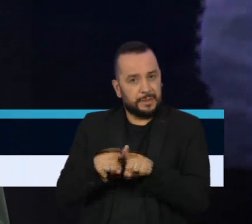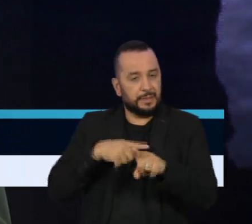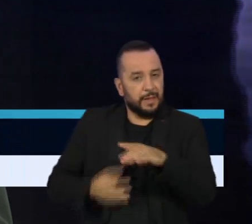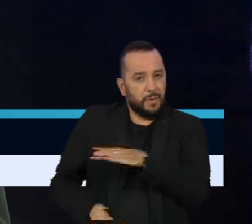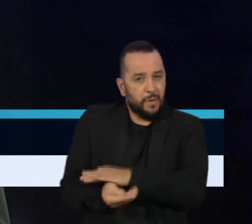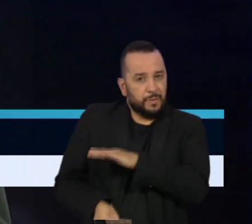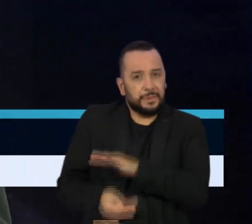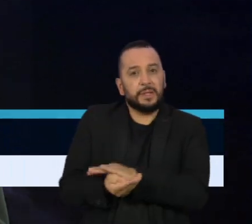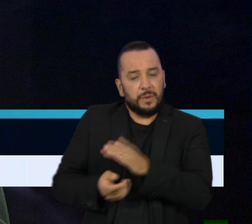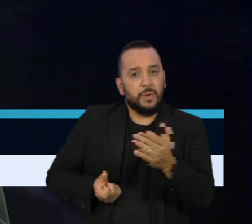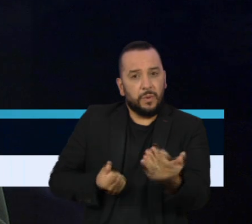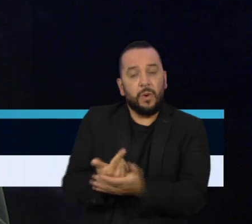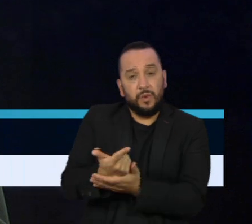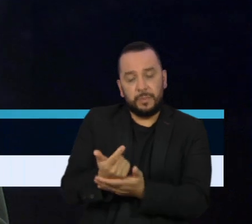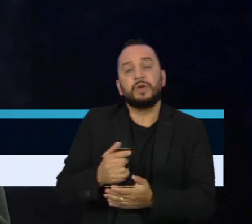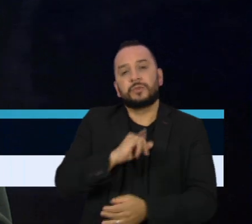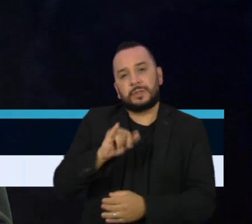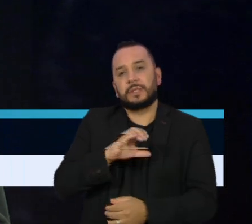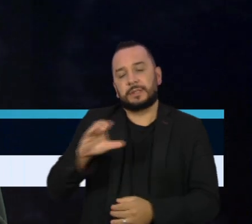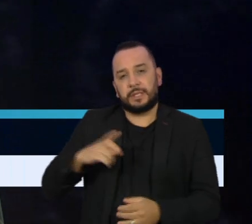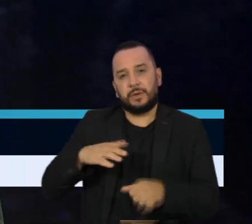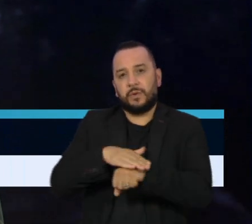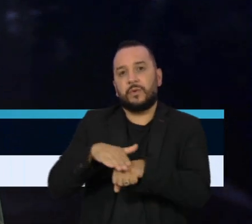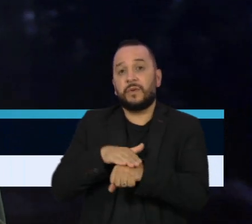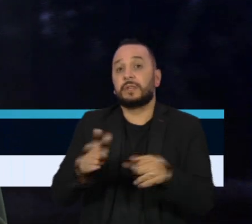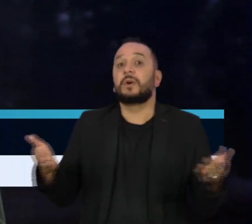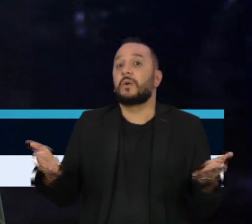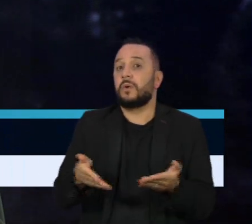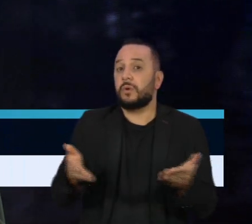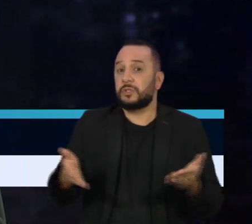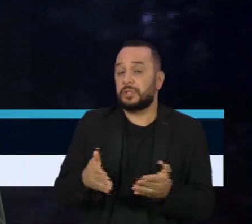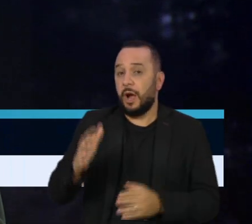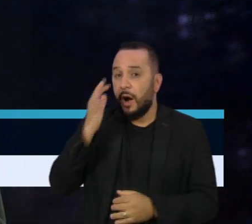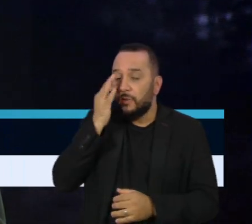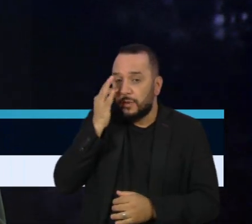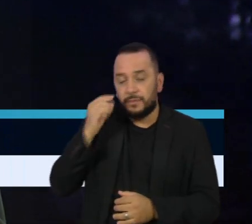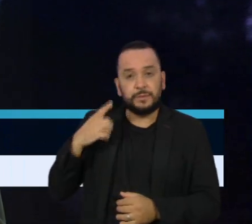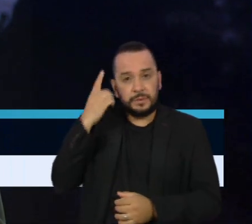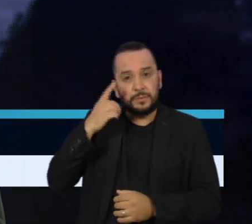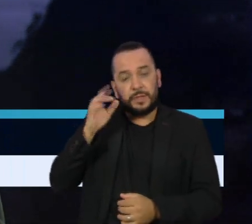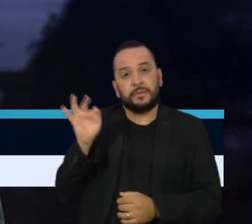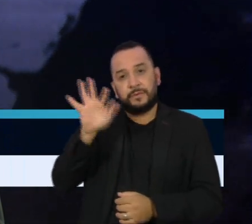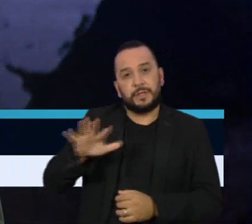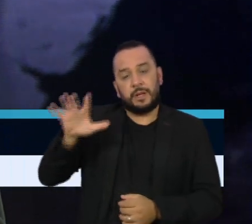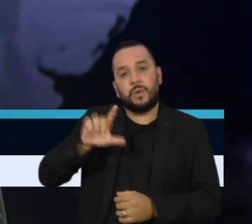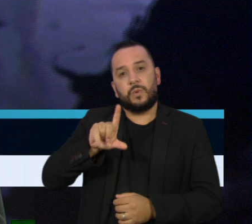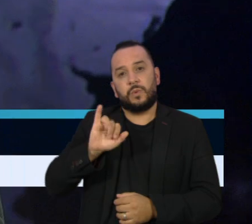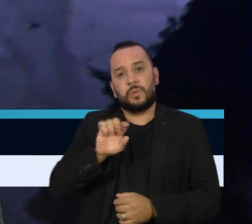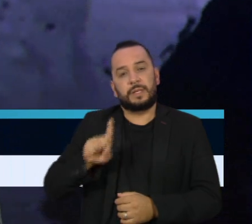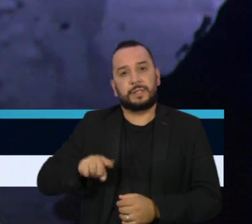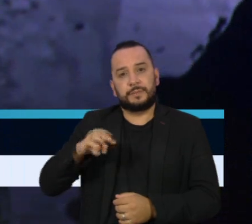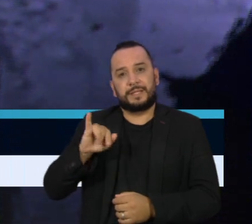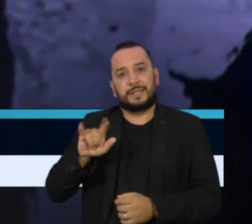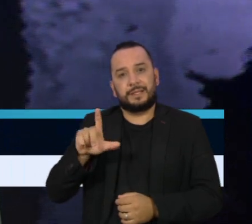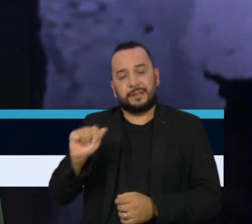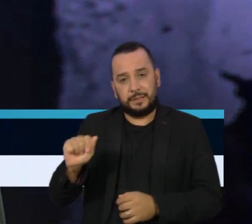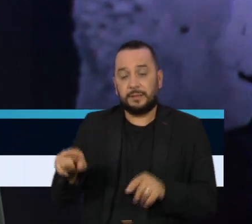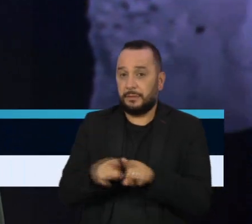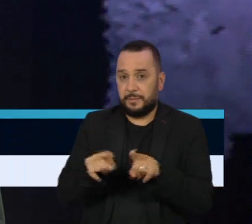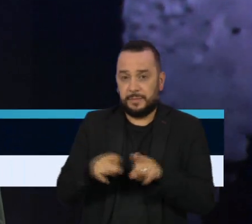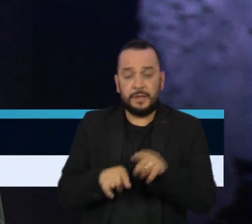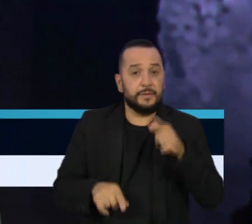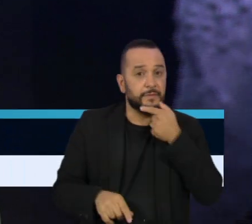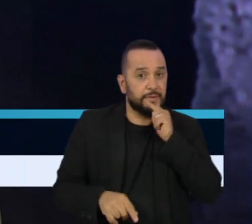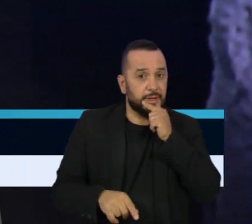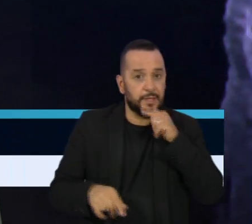conta da conversa e sim o Jornal da Cultura fala hoje com exclusividade e ao vivo como deputado federal Luis Miranda o historiador Marco Antonio